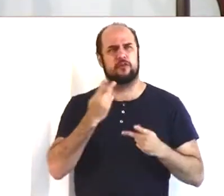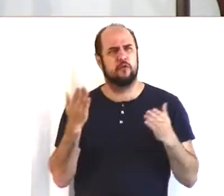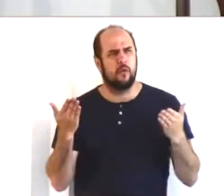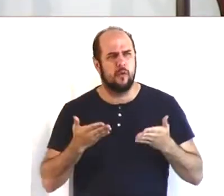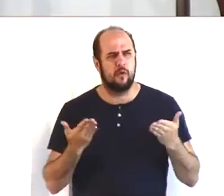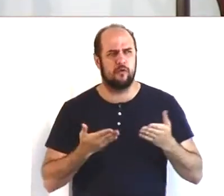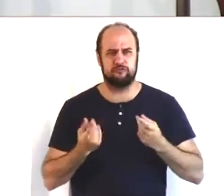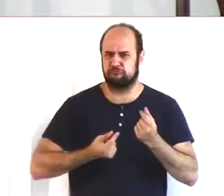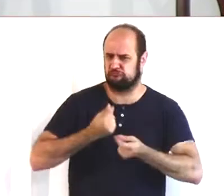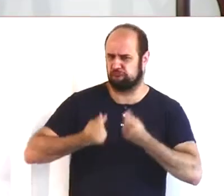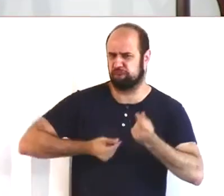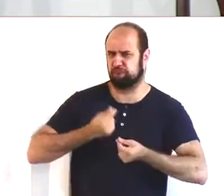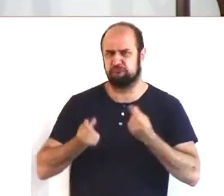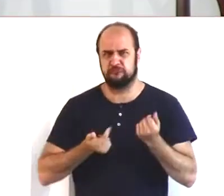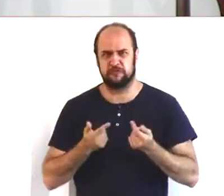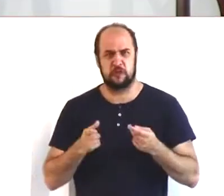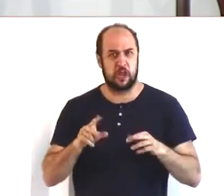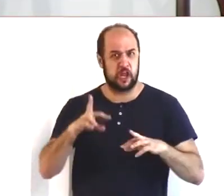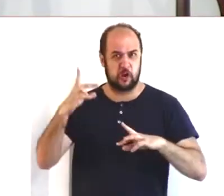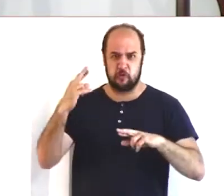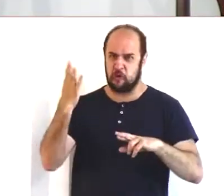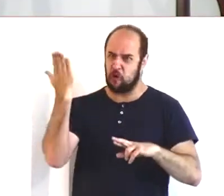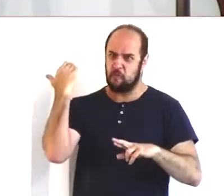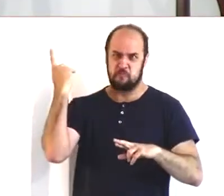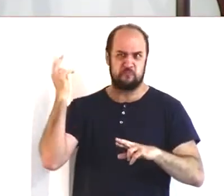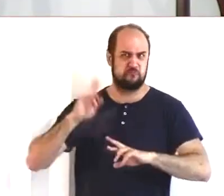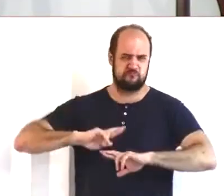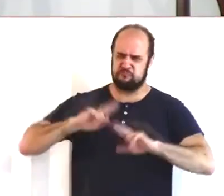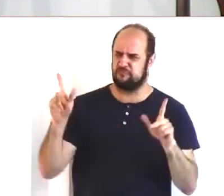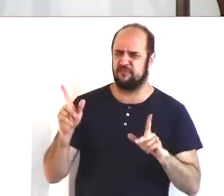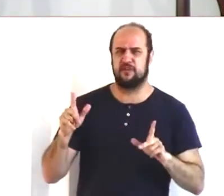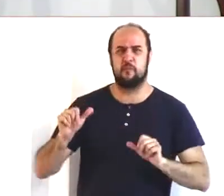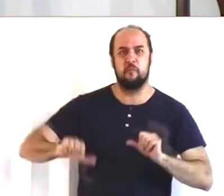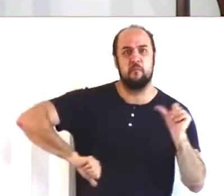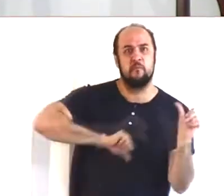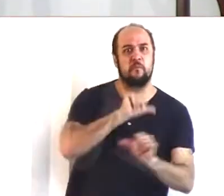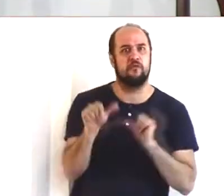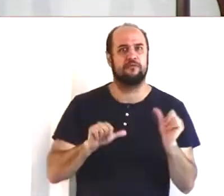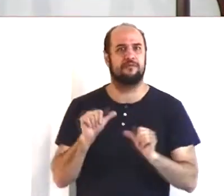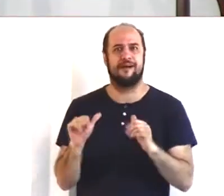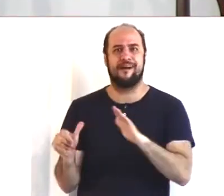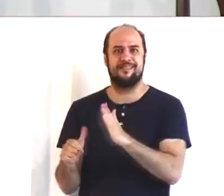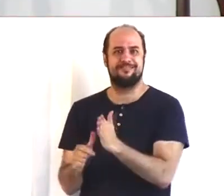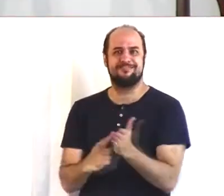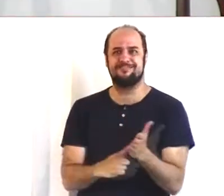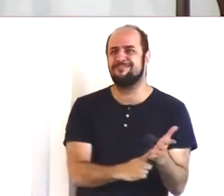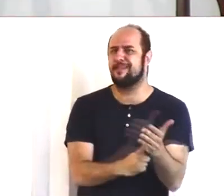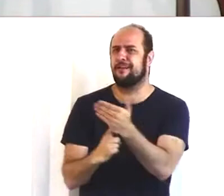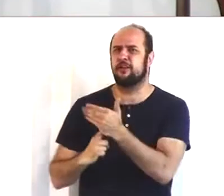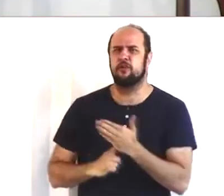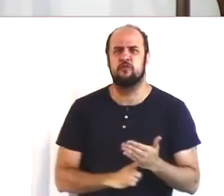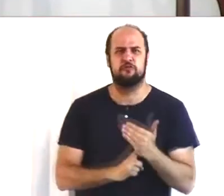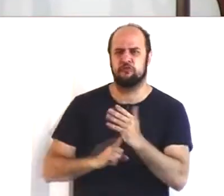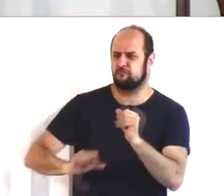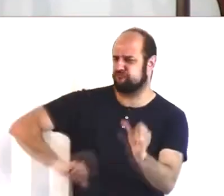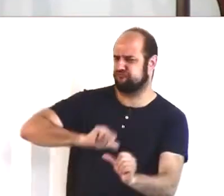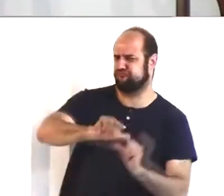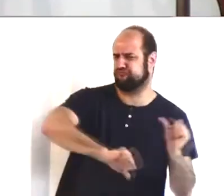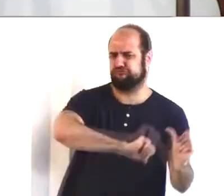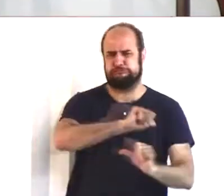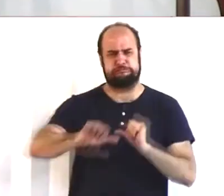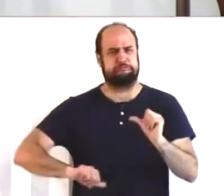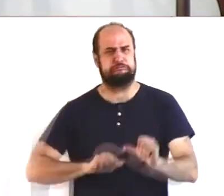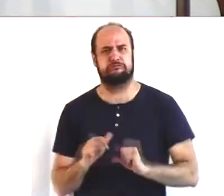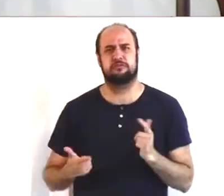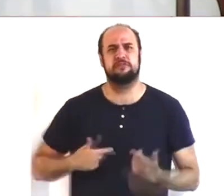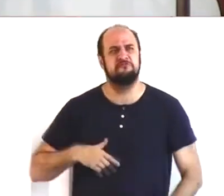não é o mesmo agronegócio de anos atrás, porque tudo mudou. A tecnologia empreendeu novos ritmos. Eu,